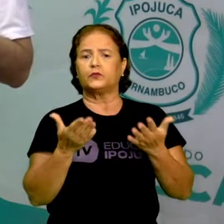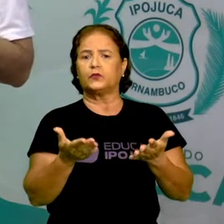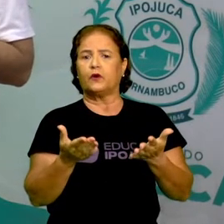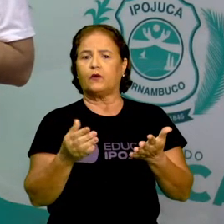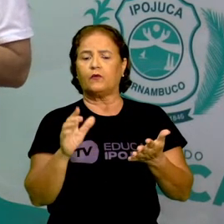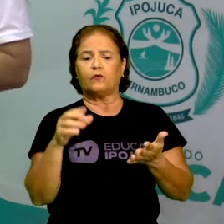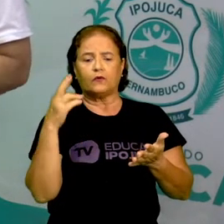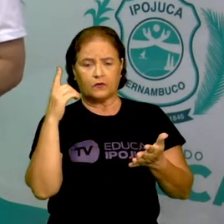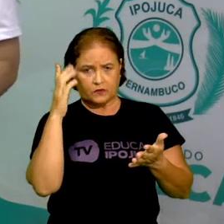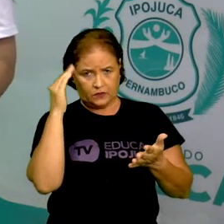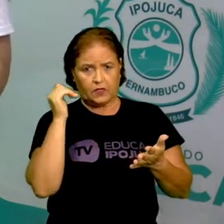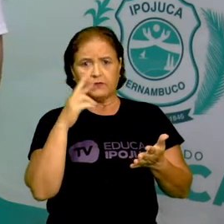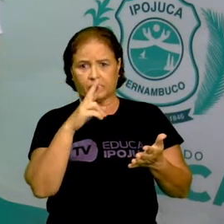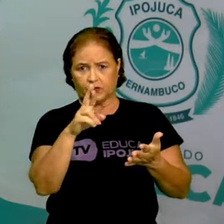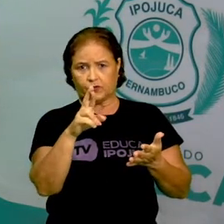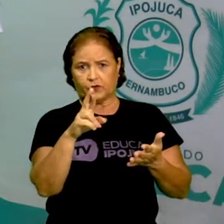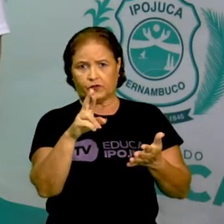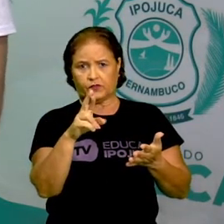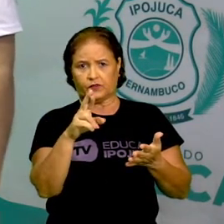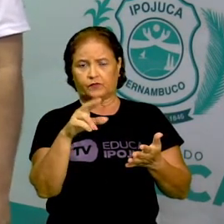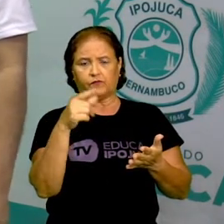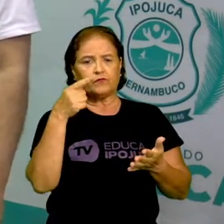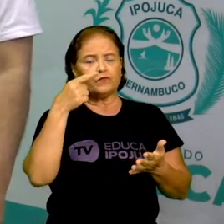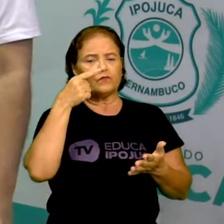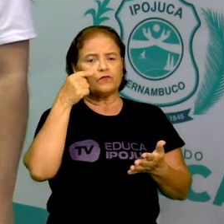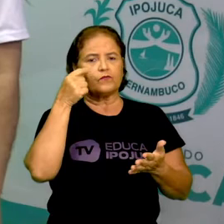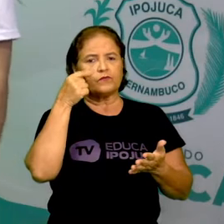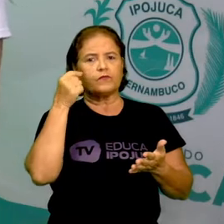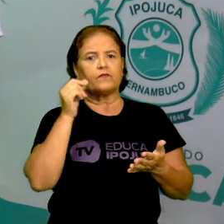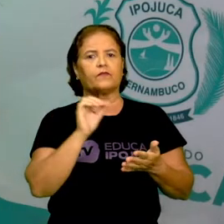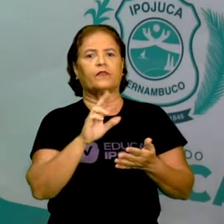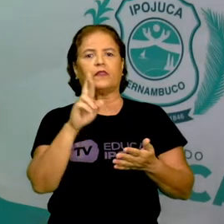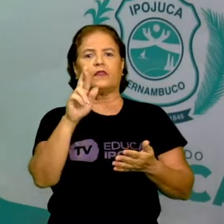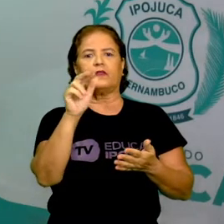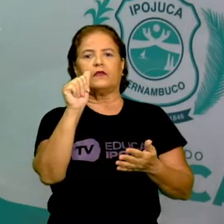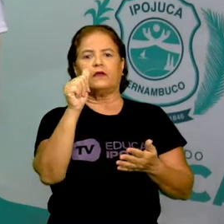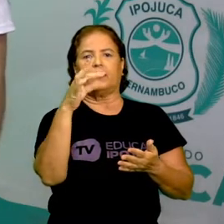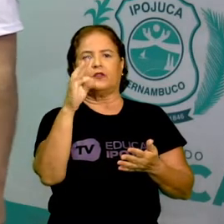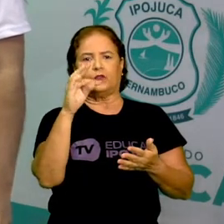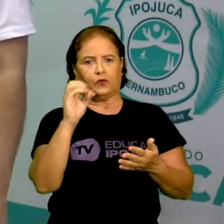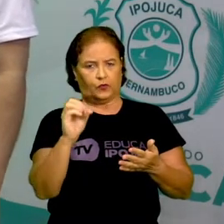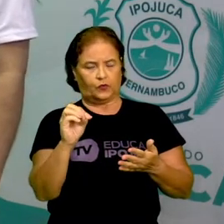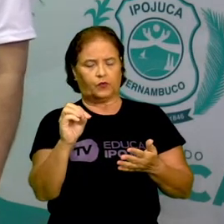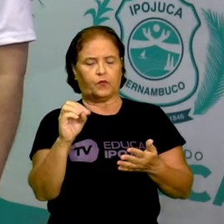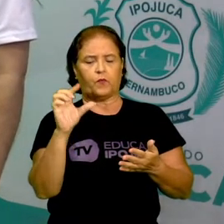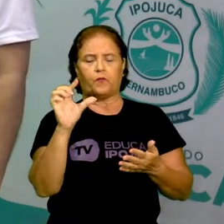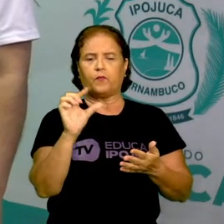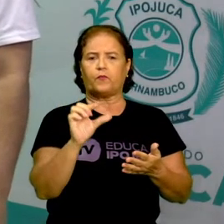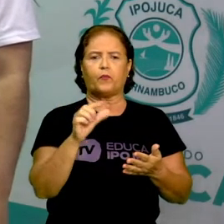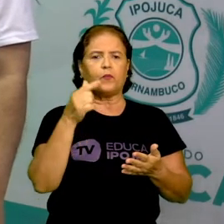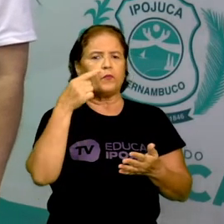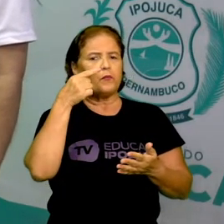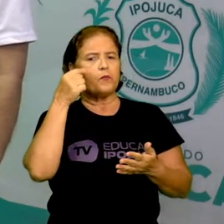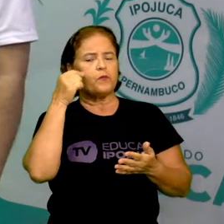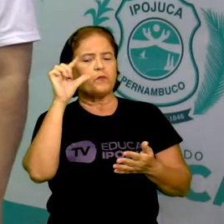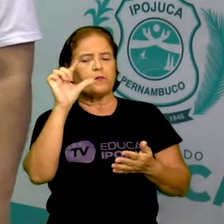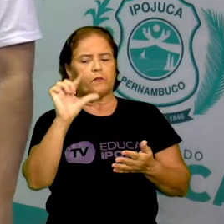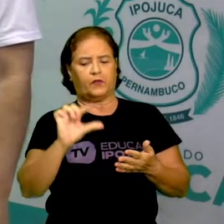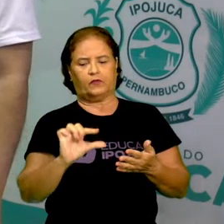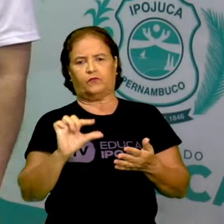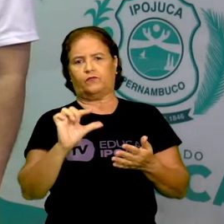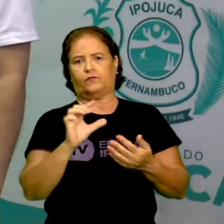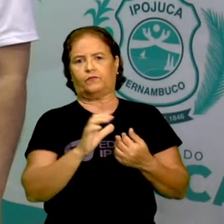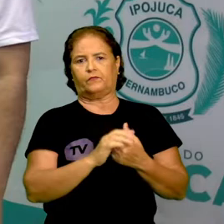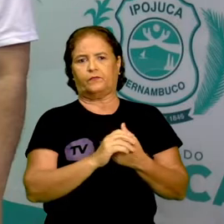localizar? Quem consegue? É o ratinho, né? Isso que está aqui no finalzinho, o ratinho, que é o animal